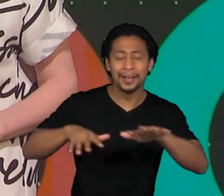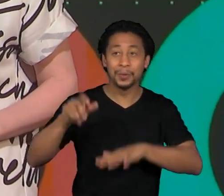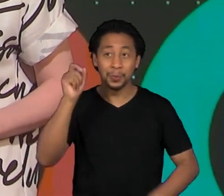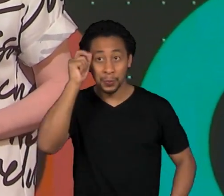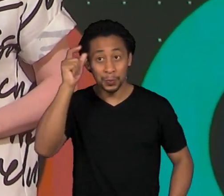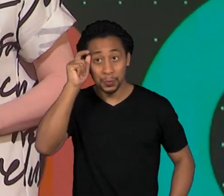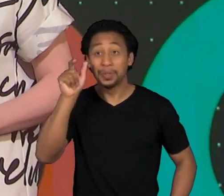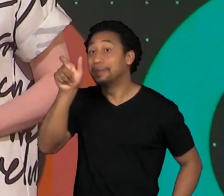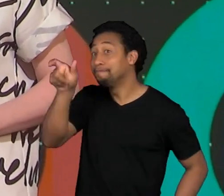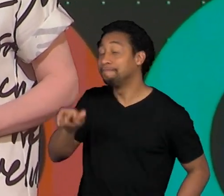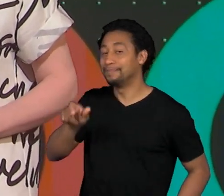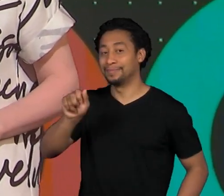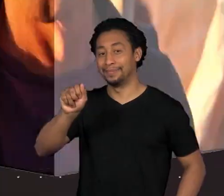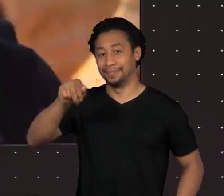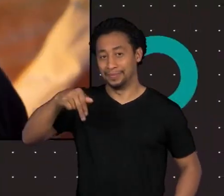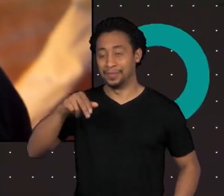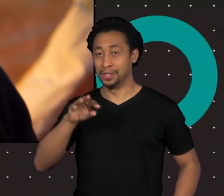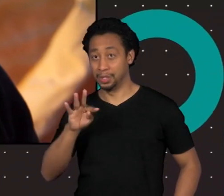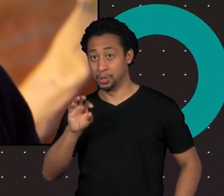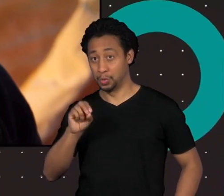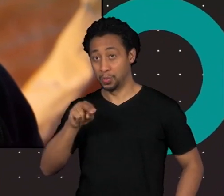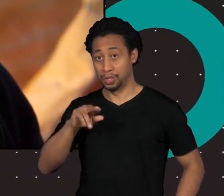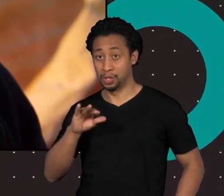ele é Antônio Nóbrega